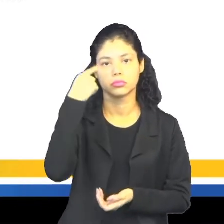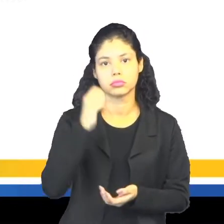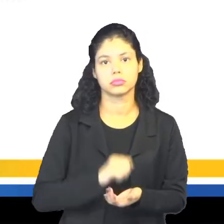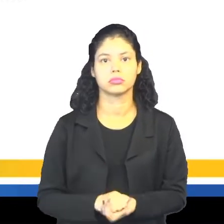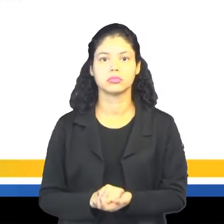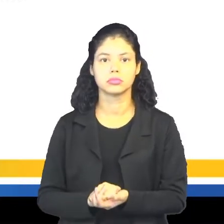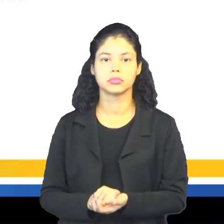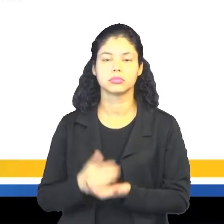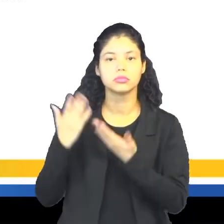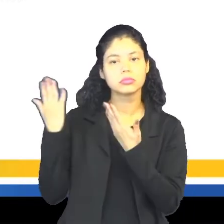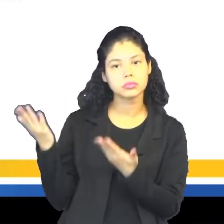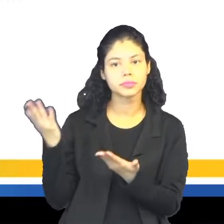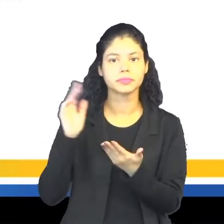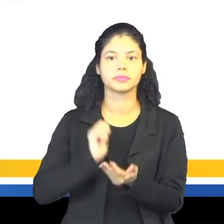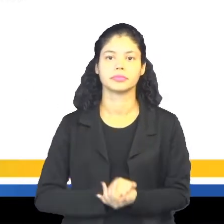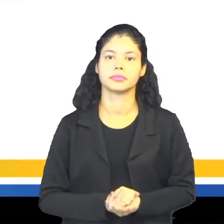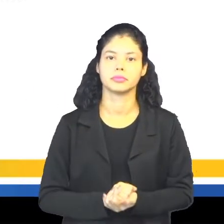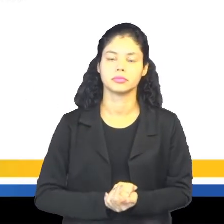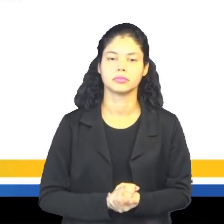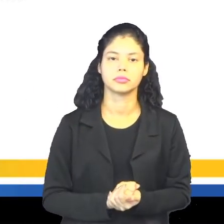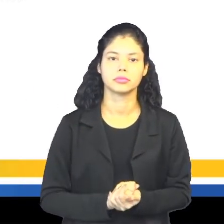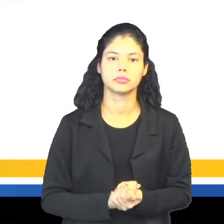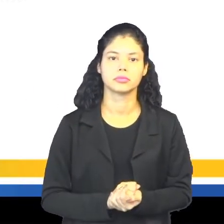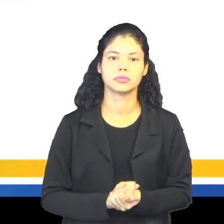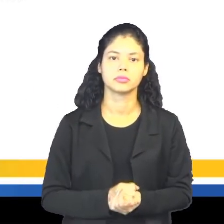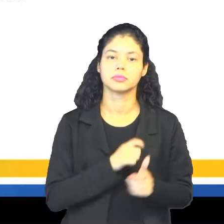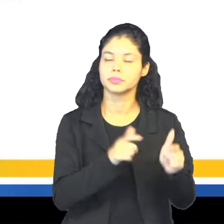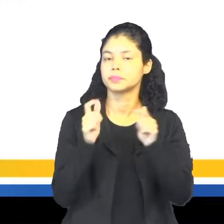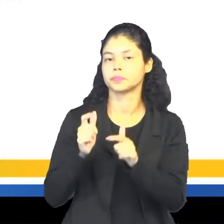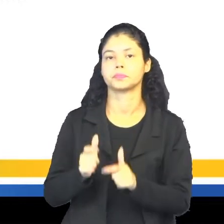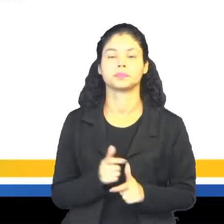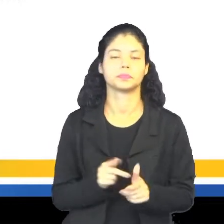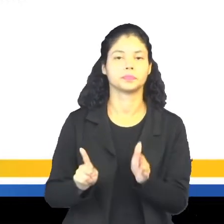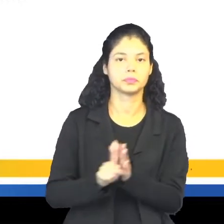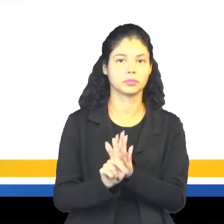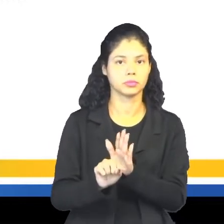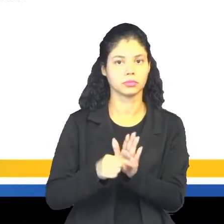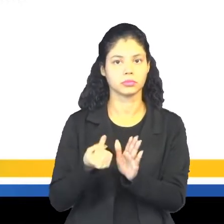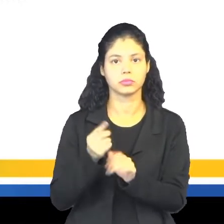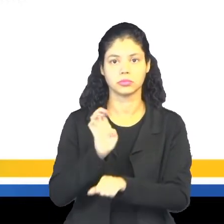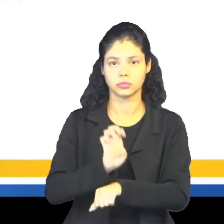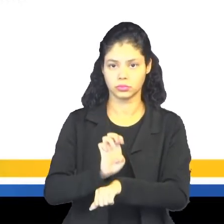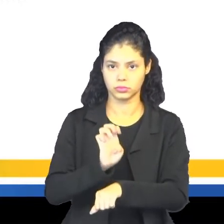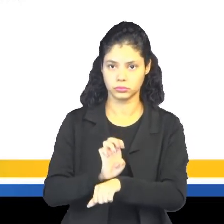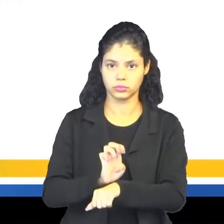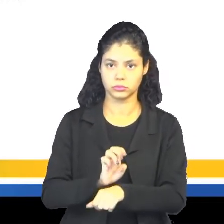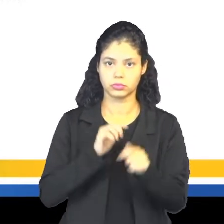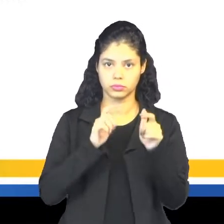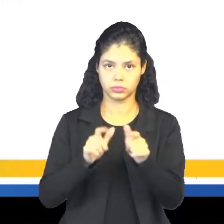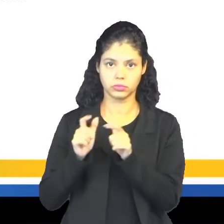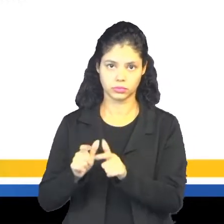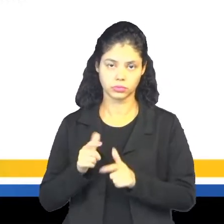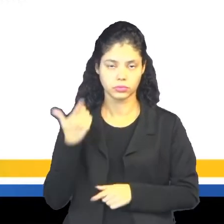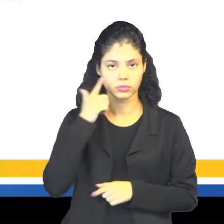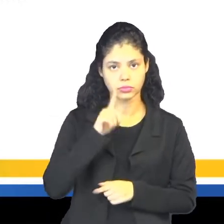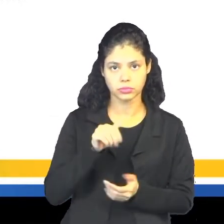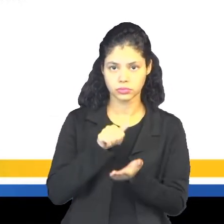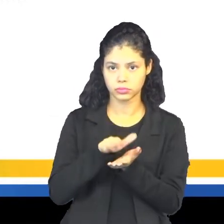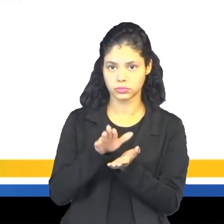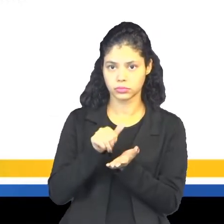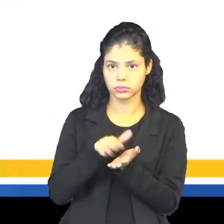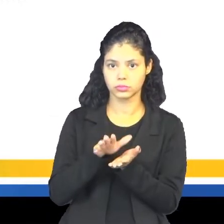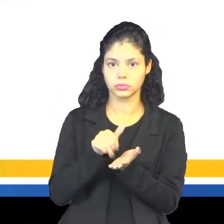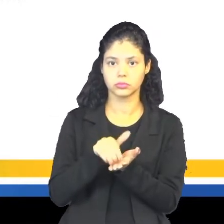E esses, né, essas localidades são justamente os primeiros estados, né, as primeiras localidades que conseguem